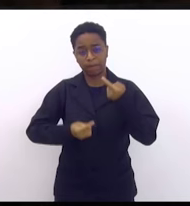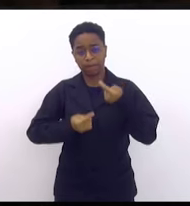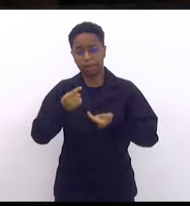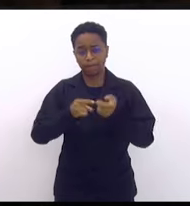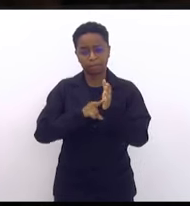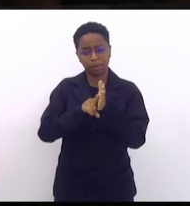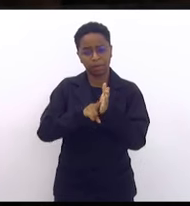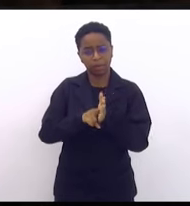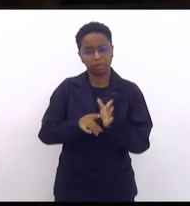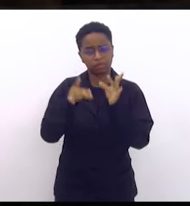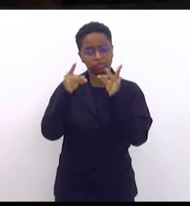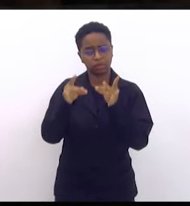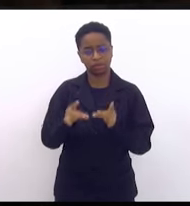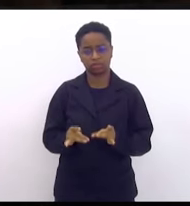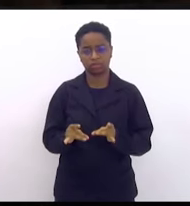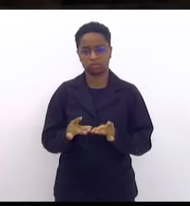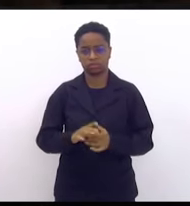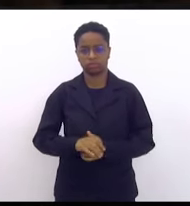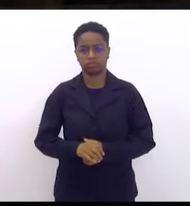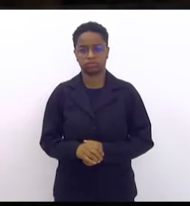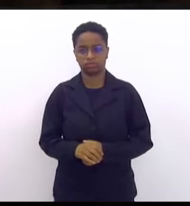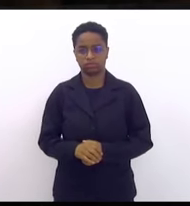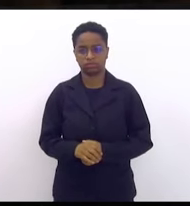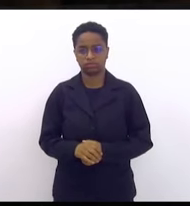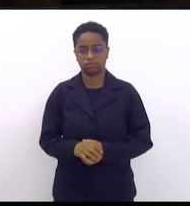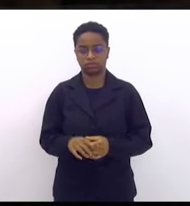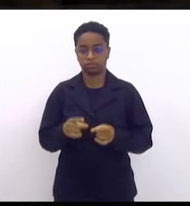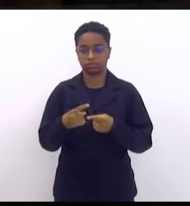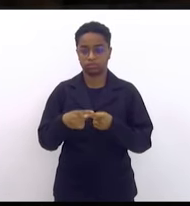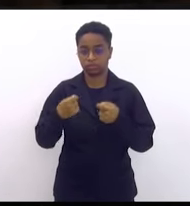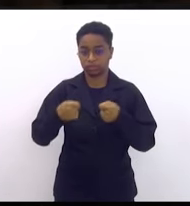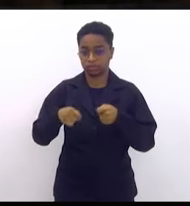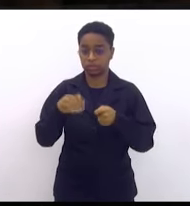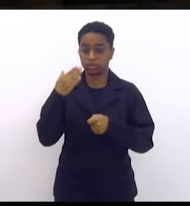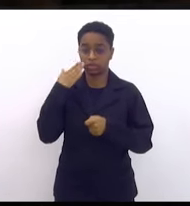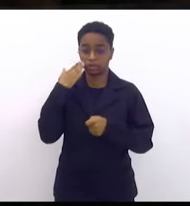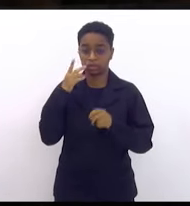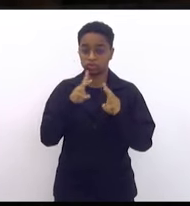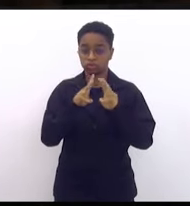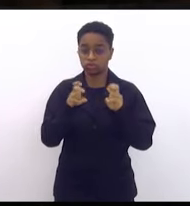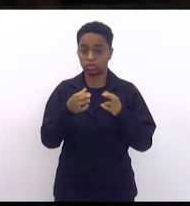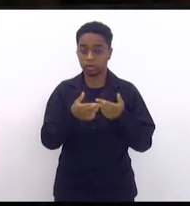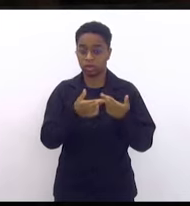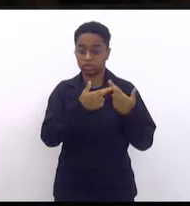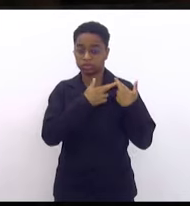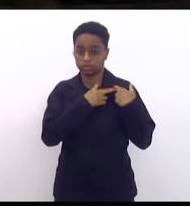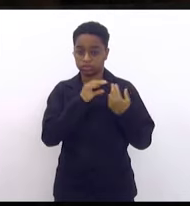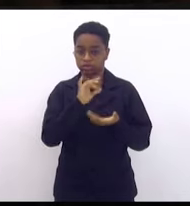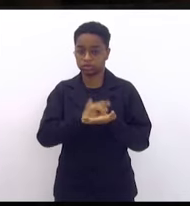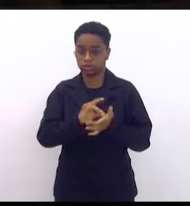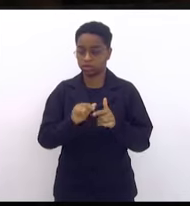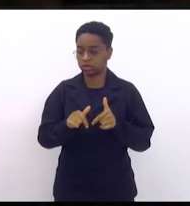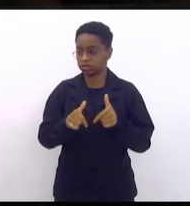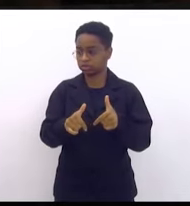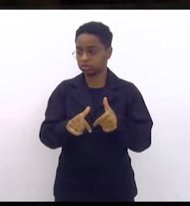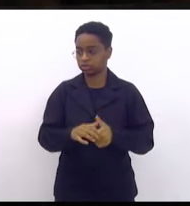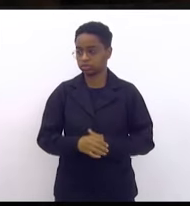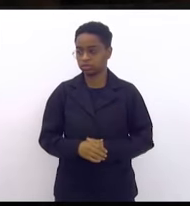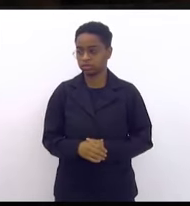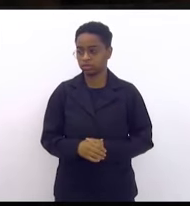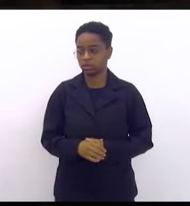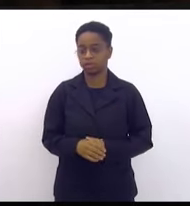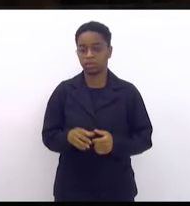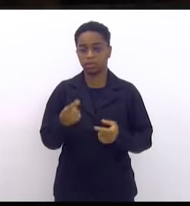apurada para saber das responsabilidades efetivas. Até porque